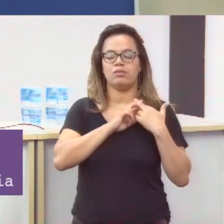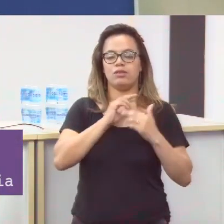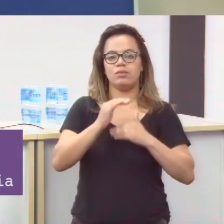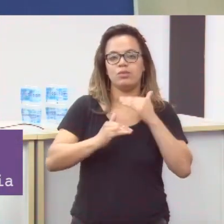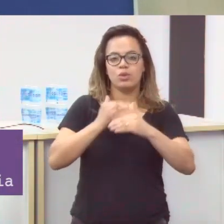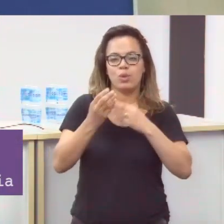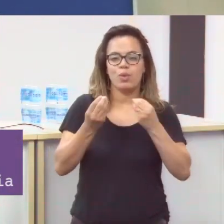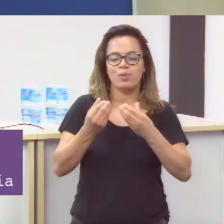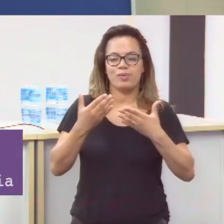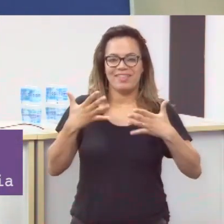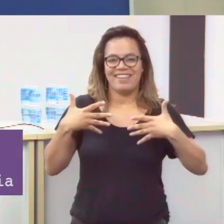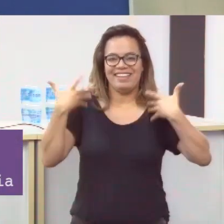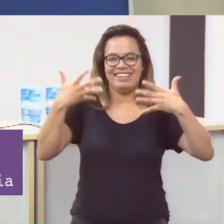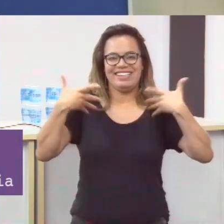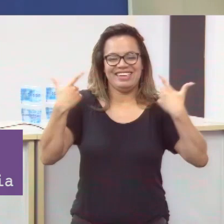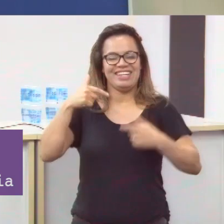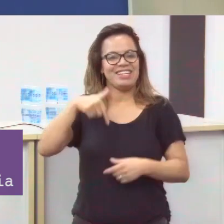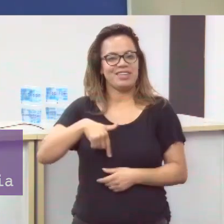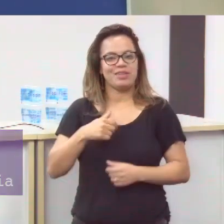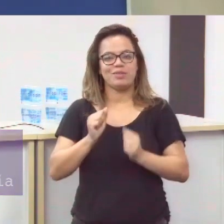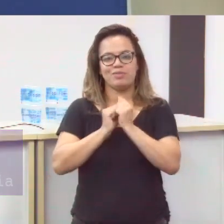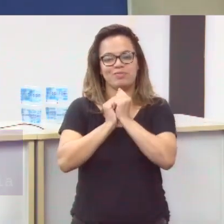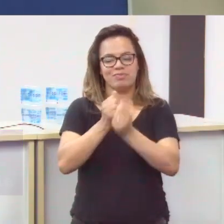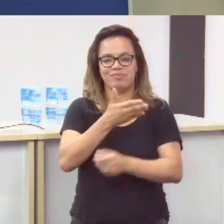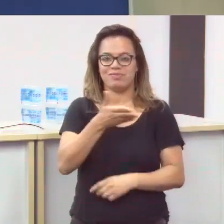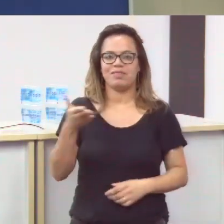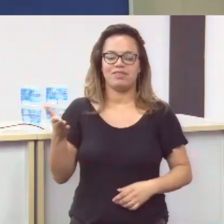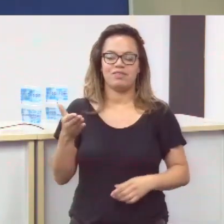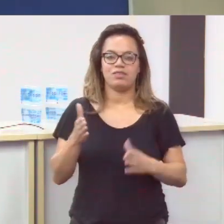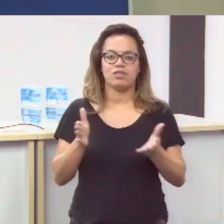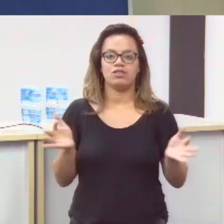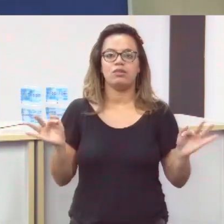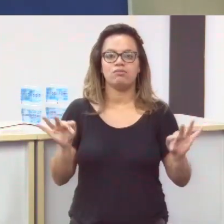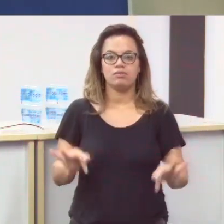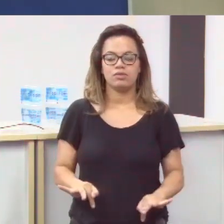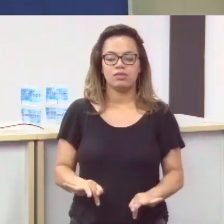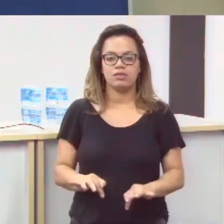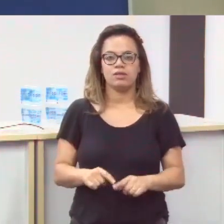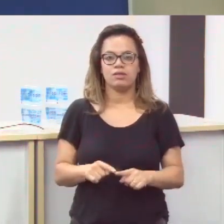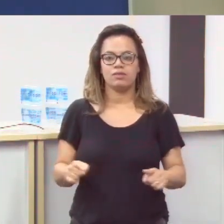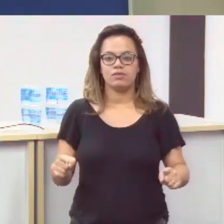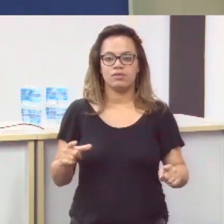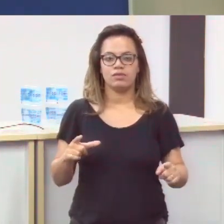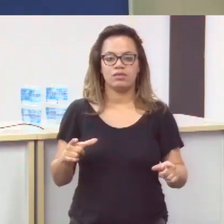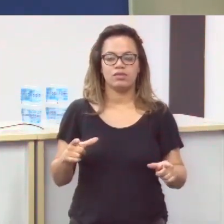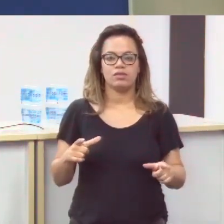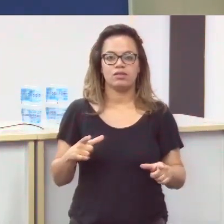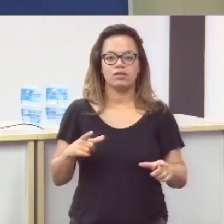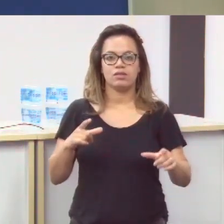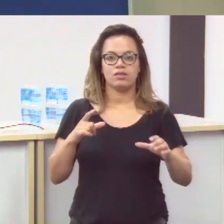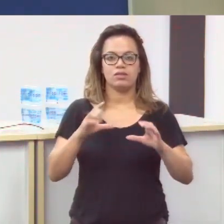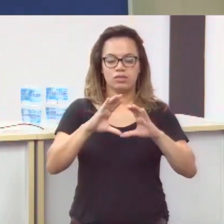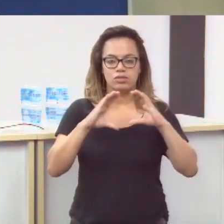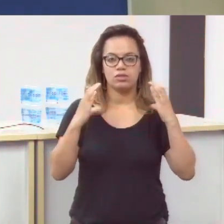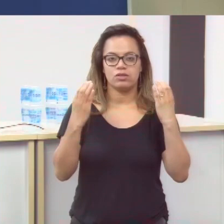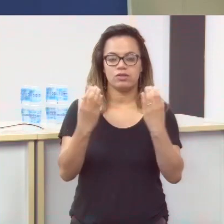grande alegria estar aqui com vocês, fechando este ciclo de